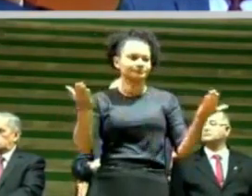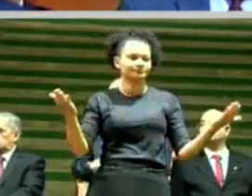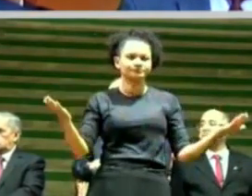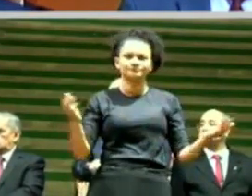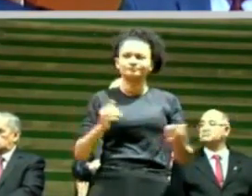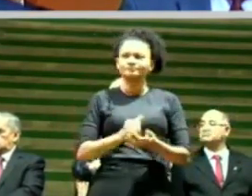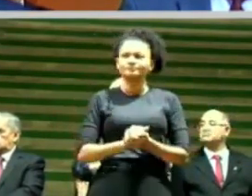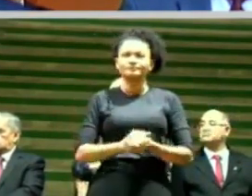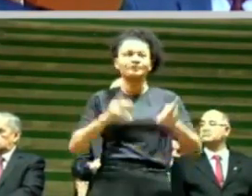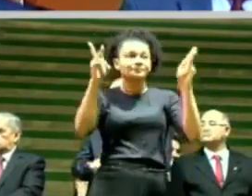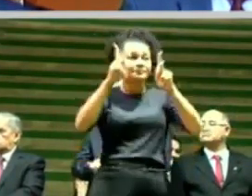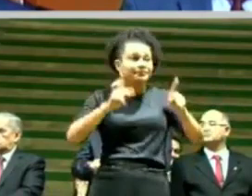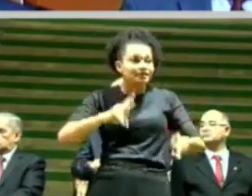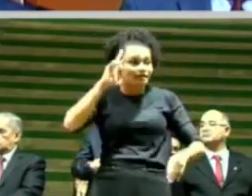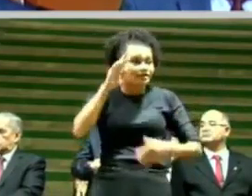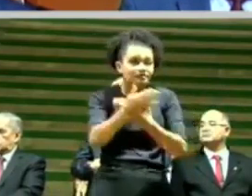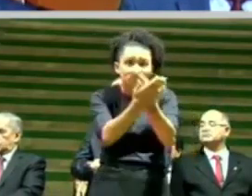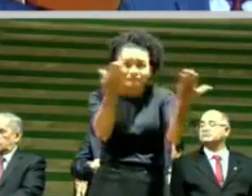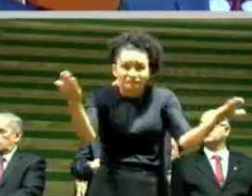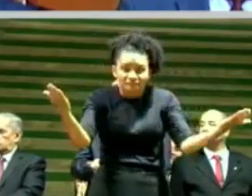A paz do Senhor, meus irmãos.